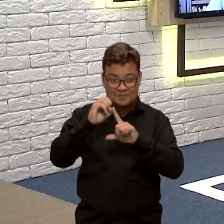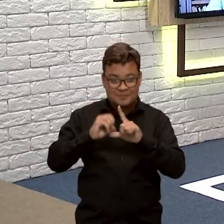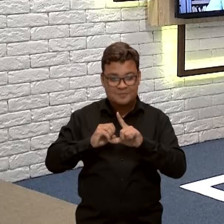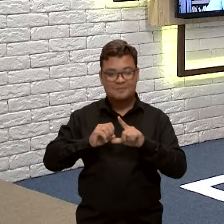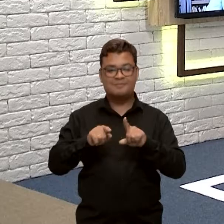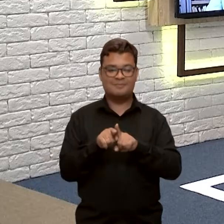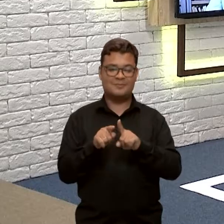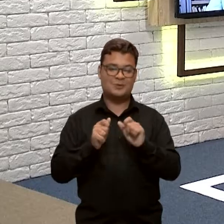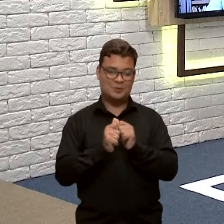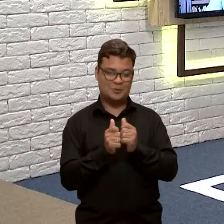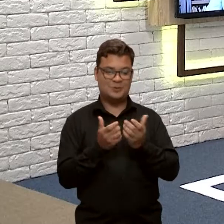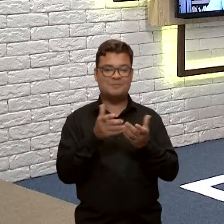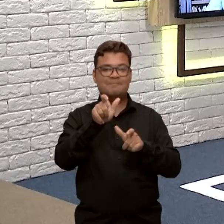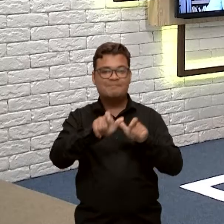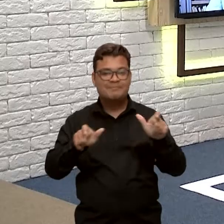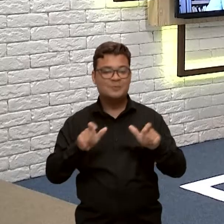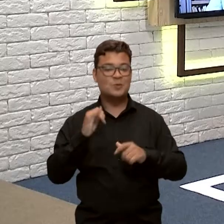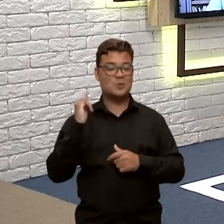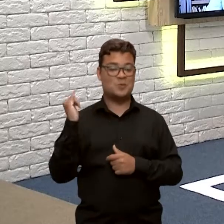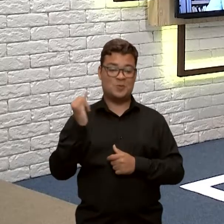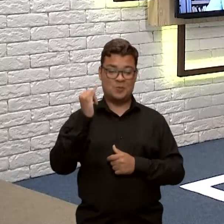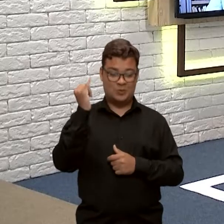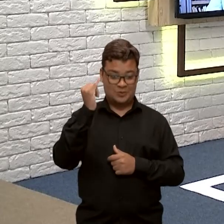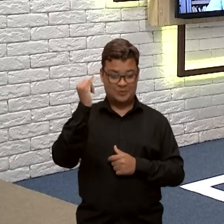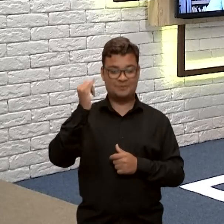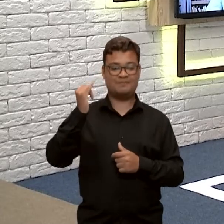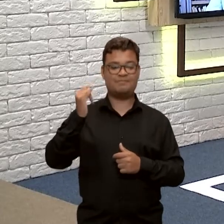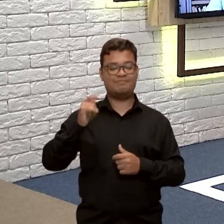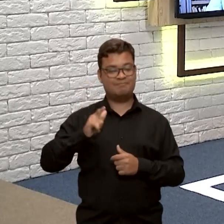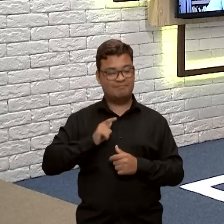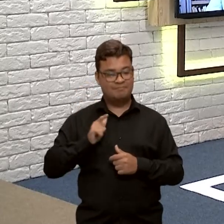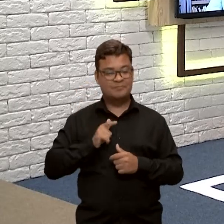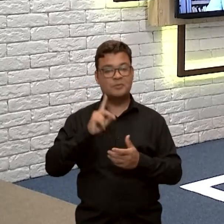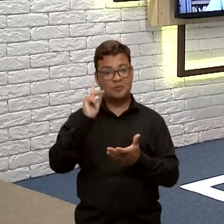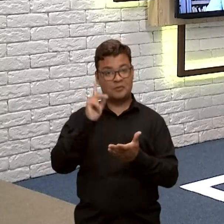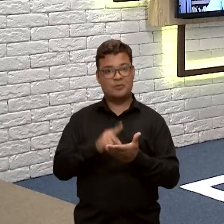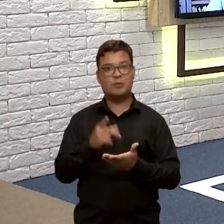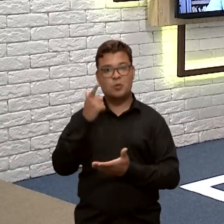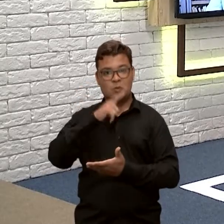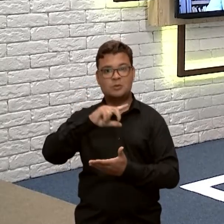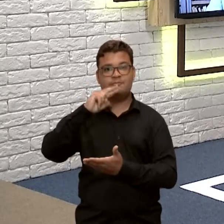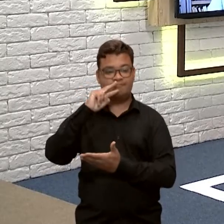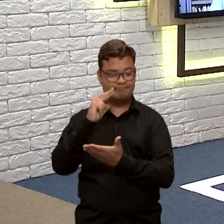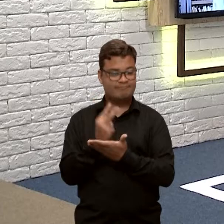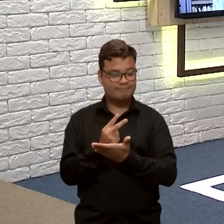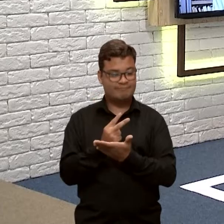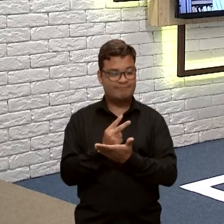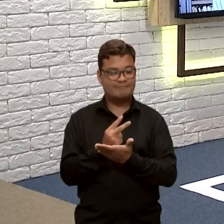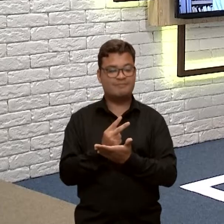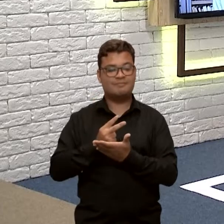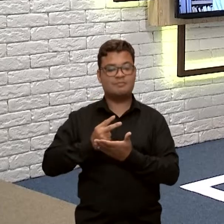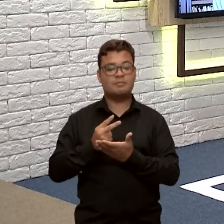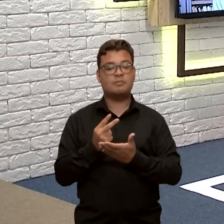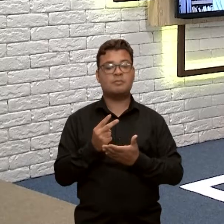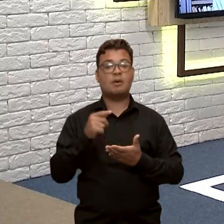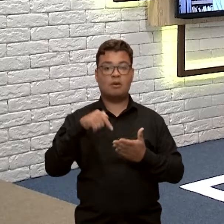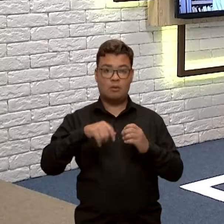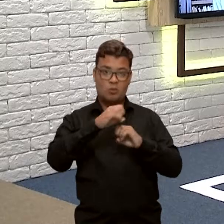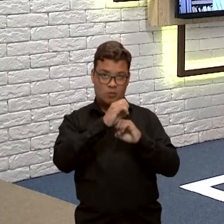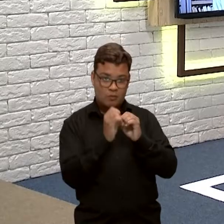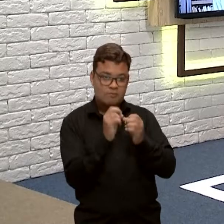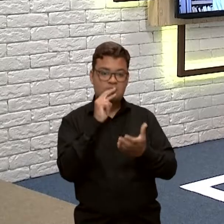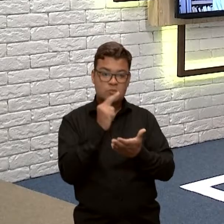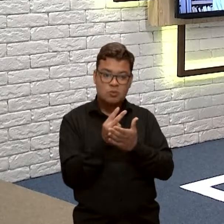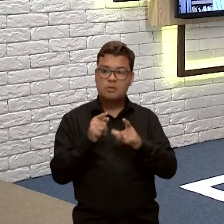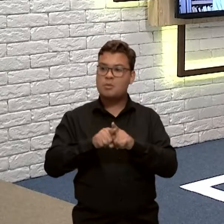lado de pessoas tão importantes, né, e tão reconhecidas, não só pela UFG, mas por